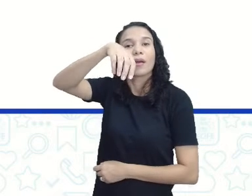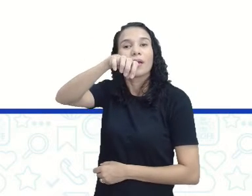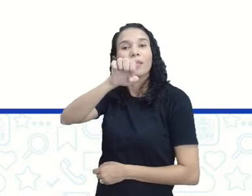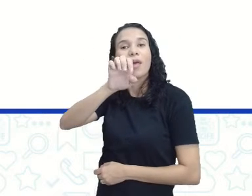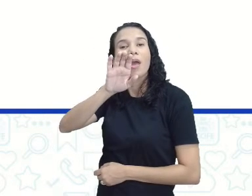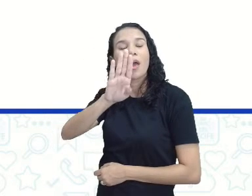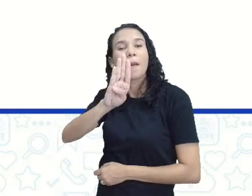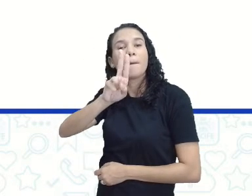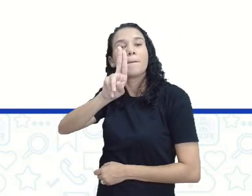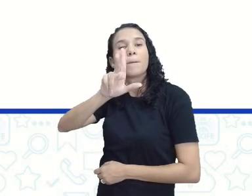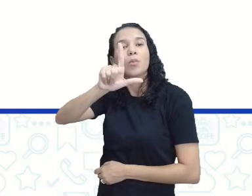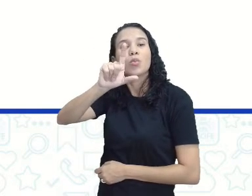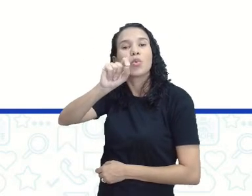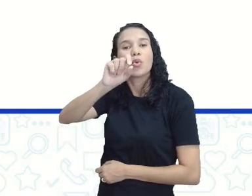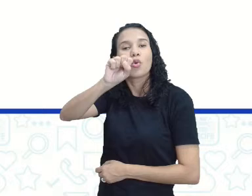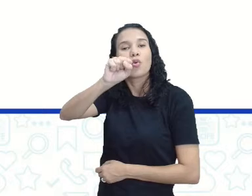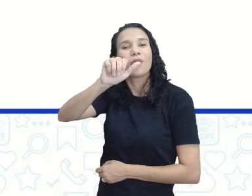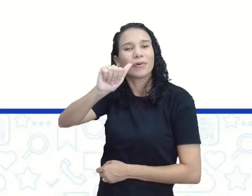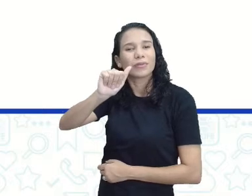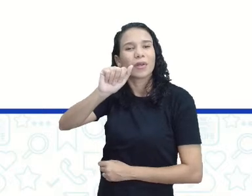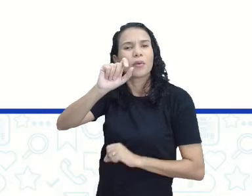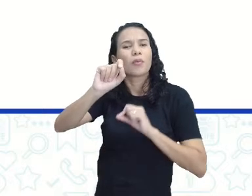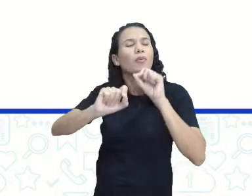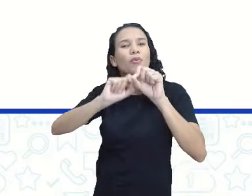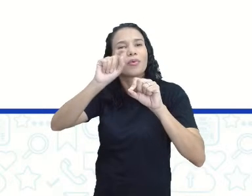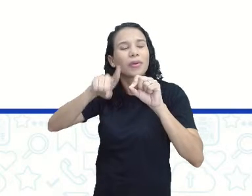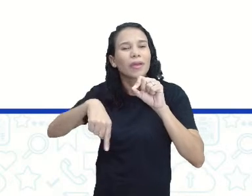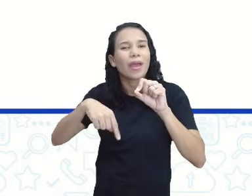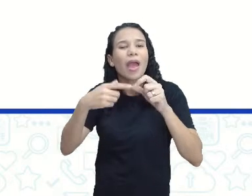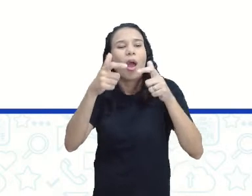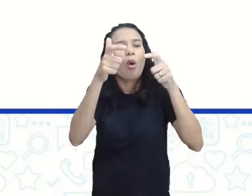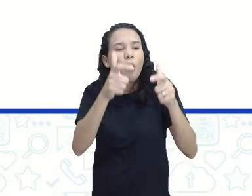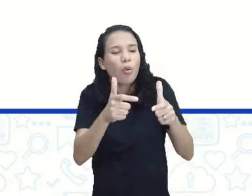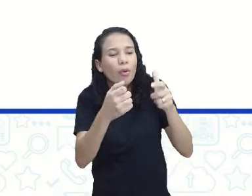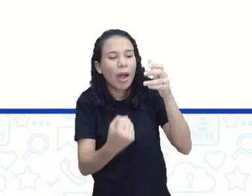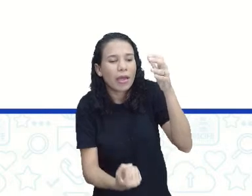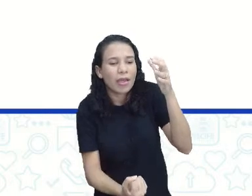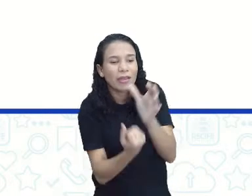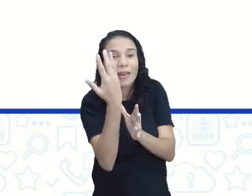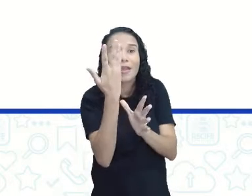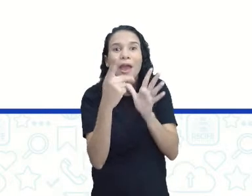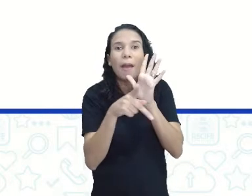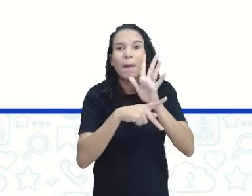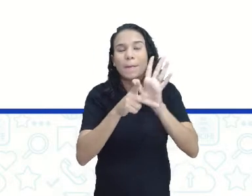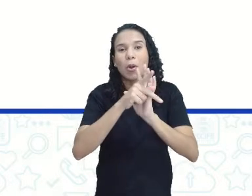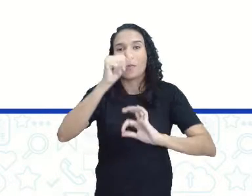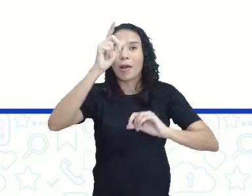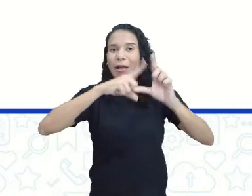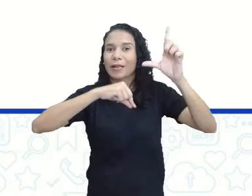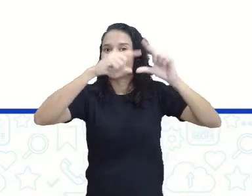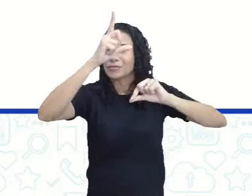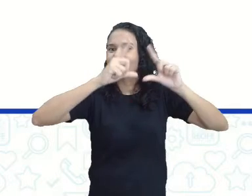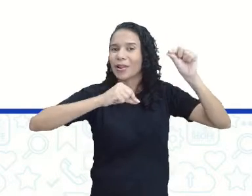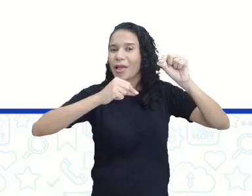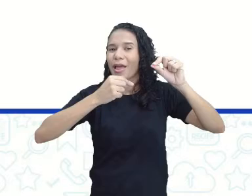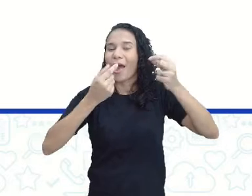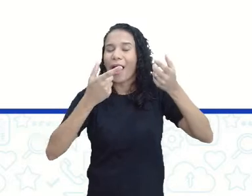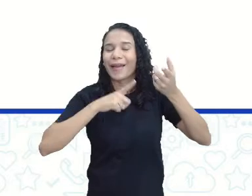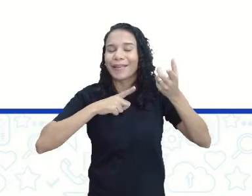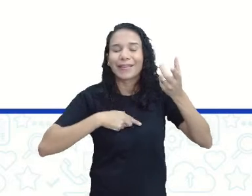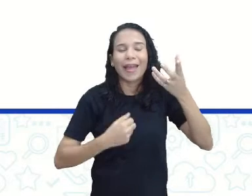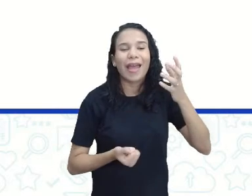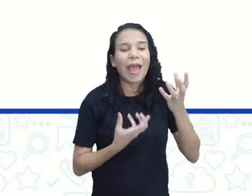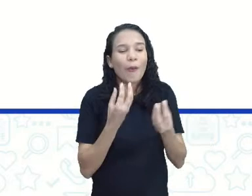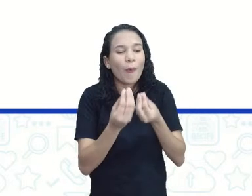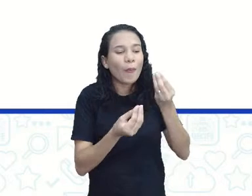as nebulosas, elas são consideradas berçários estelares, ou seja, é o lugar onde as